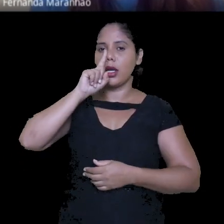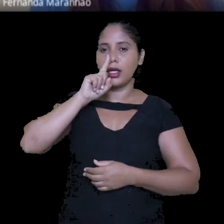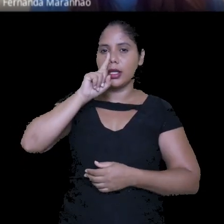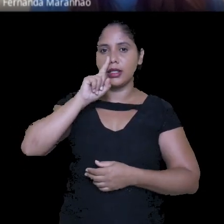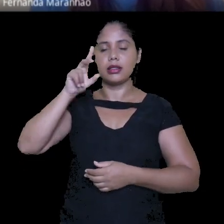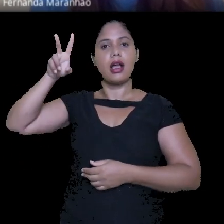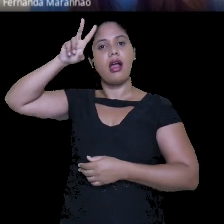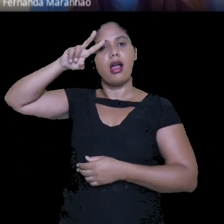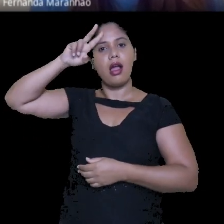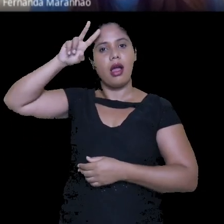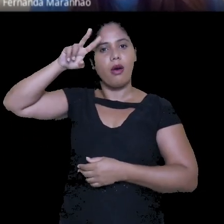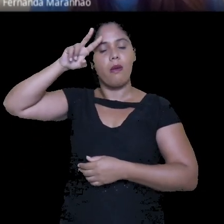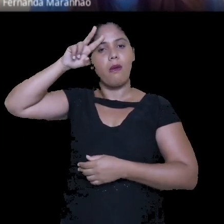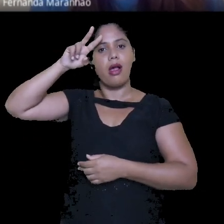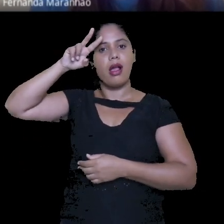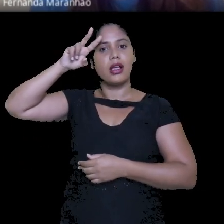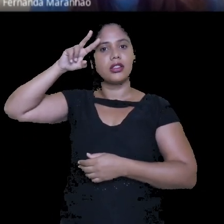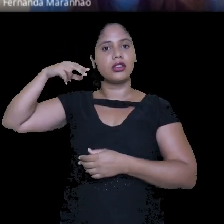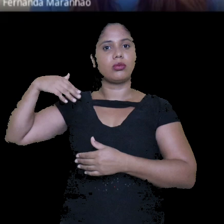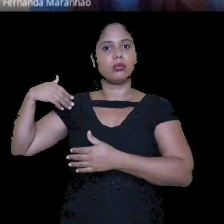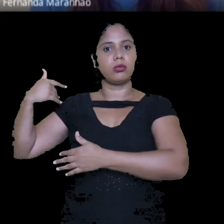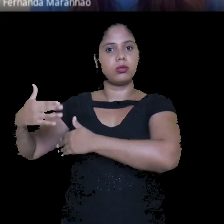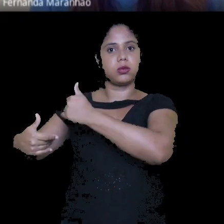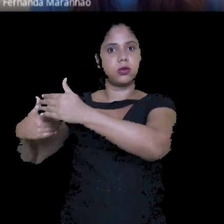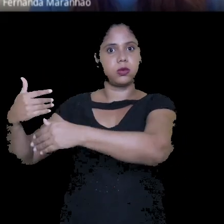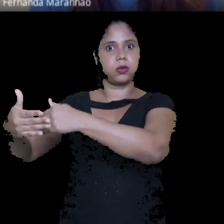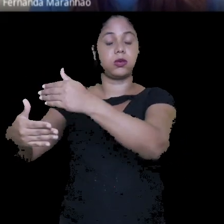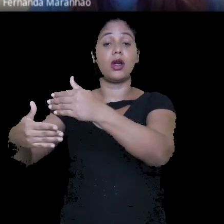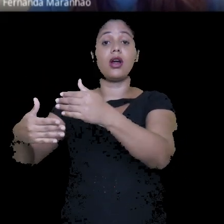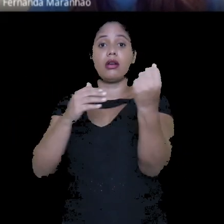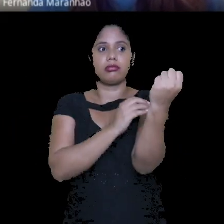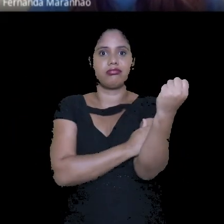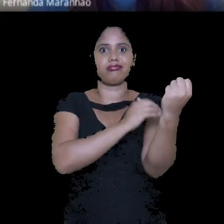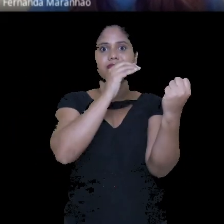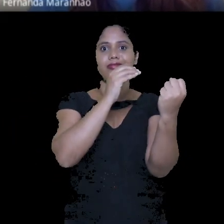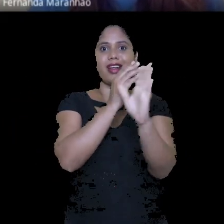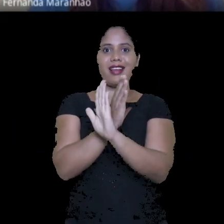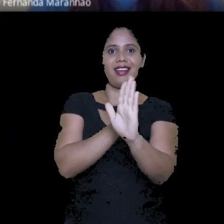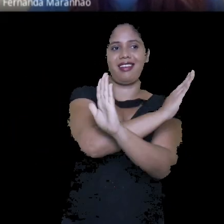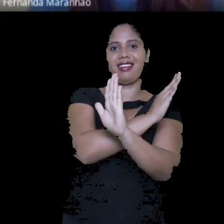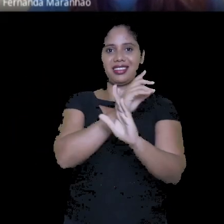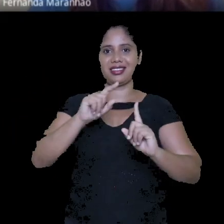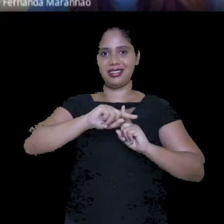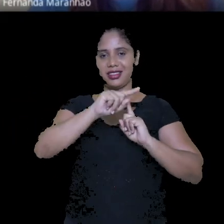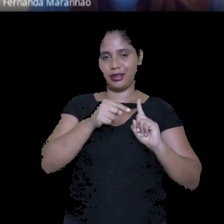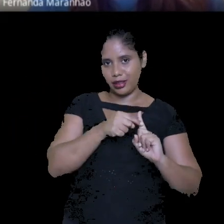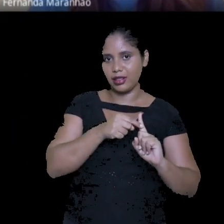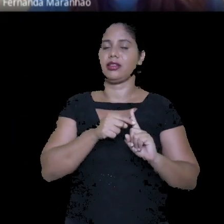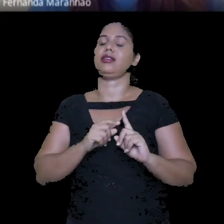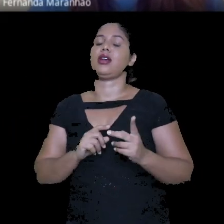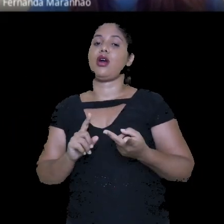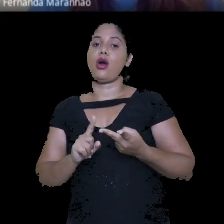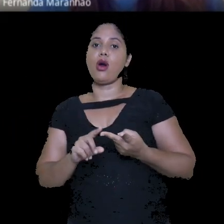algoritmo, a realização da profilaxia. Quando a paciente tem riscos, fatores de risco moderados, que são